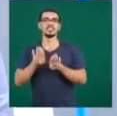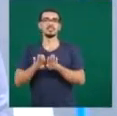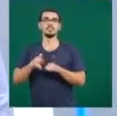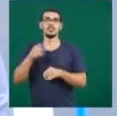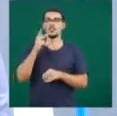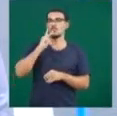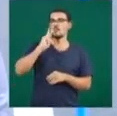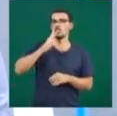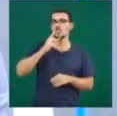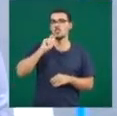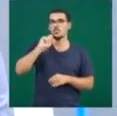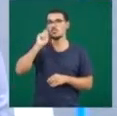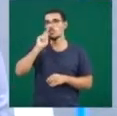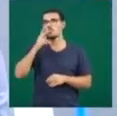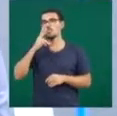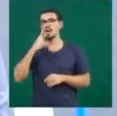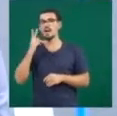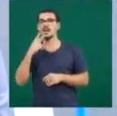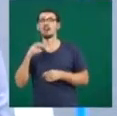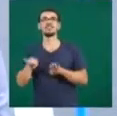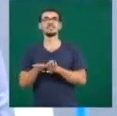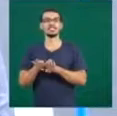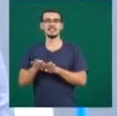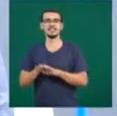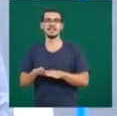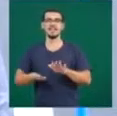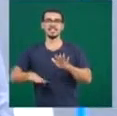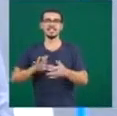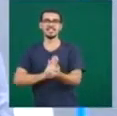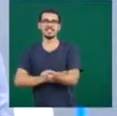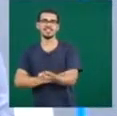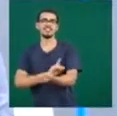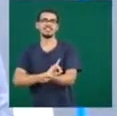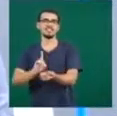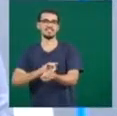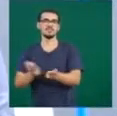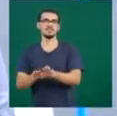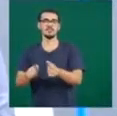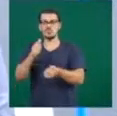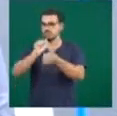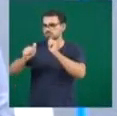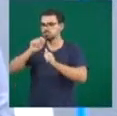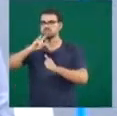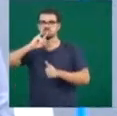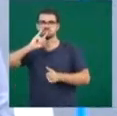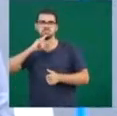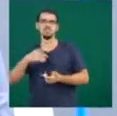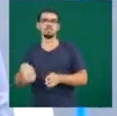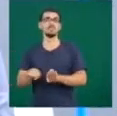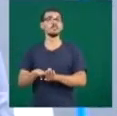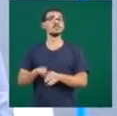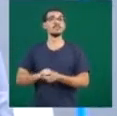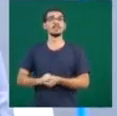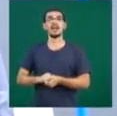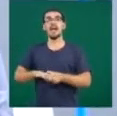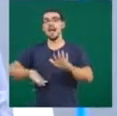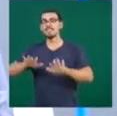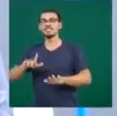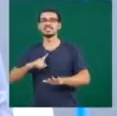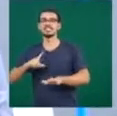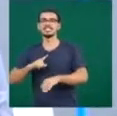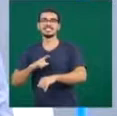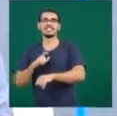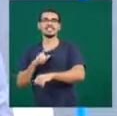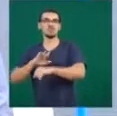mesmo para transtornos depressivos, abuso de bebidas alcoólicas, pessoas que passaram por algumas doenças de pele